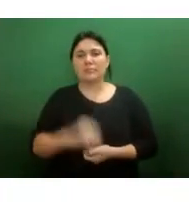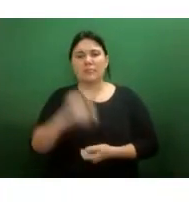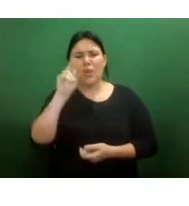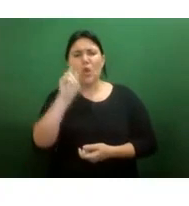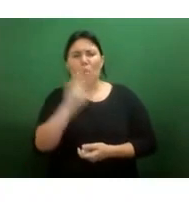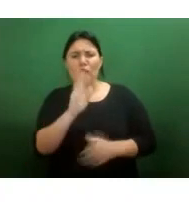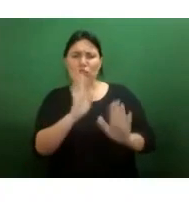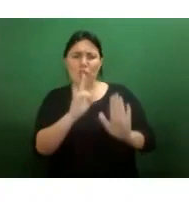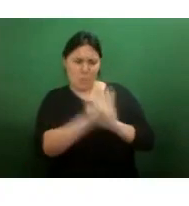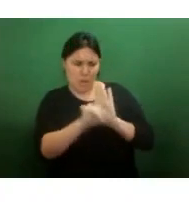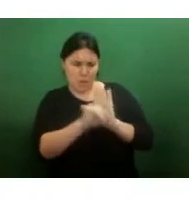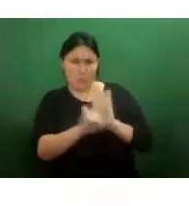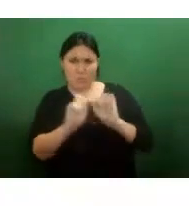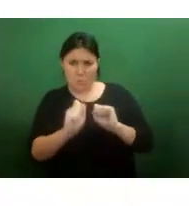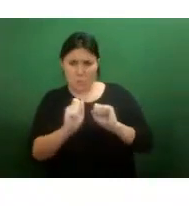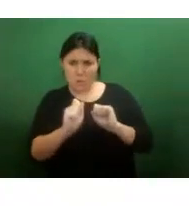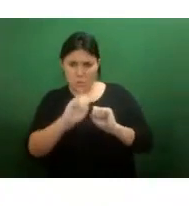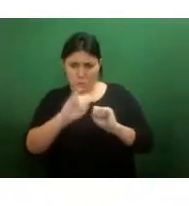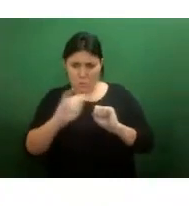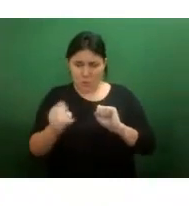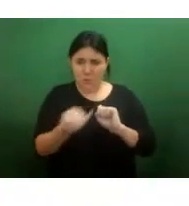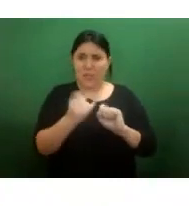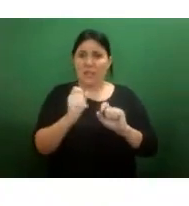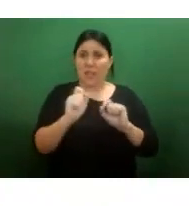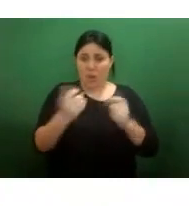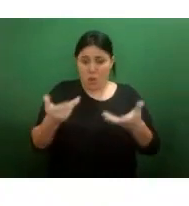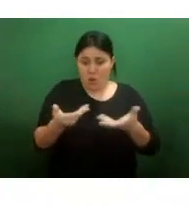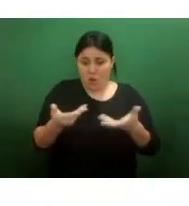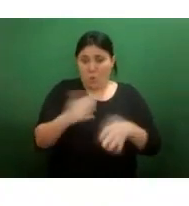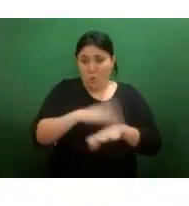perguntas. Eu já vou aproveitar no durante, né, que eu estou falando do